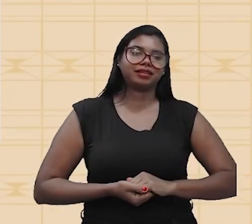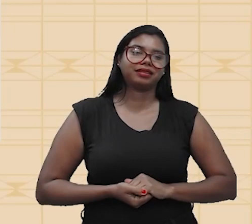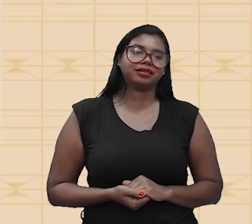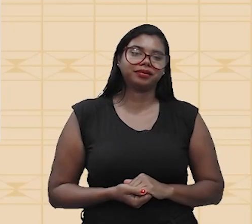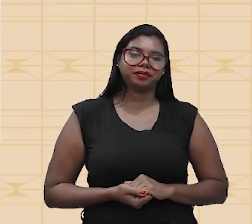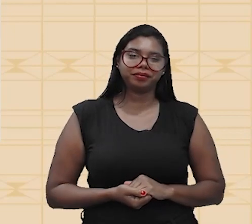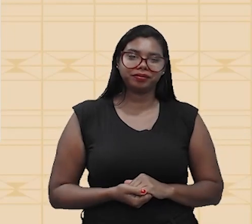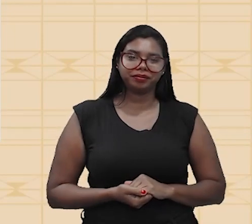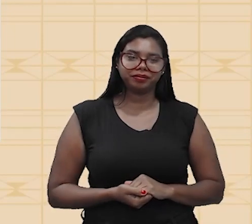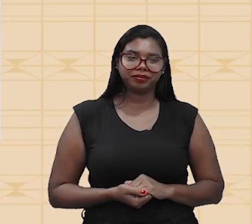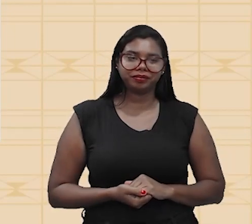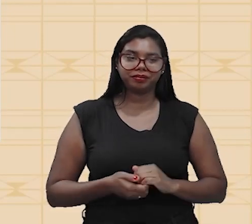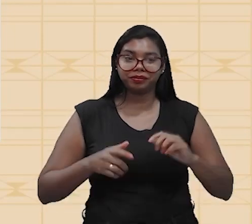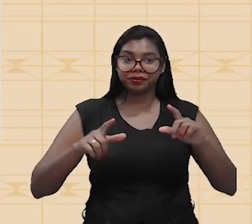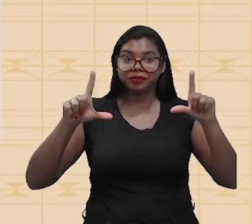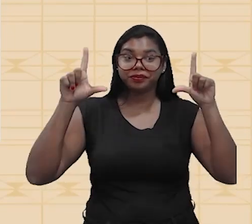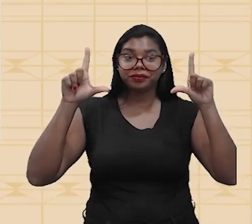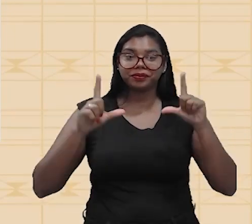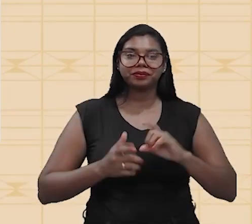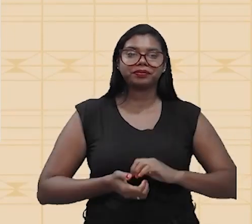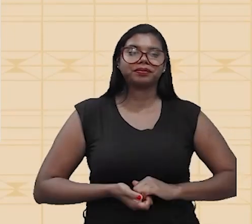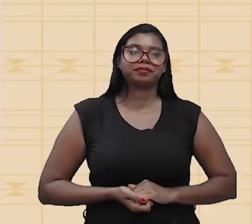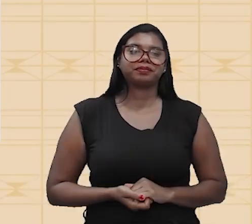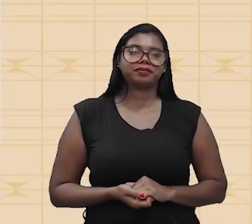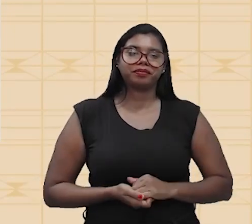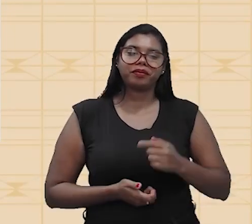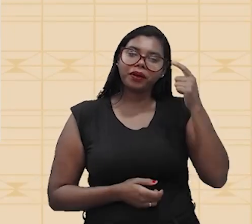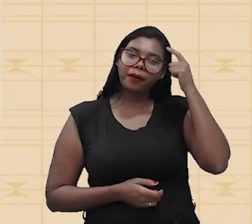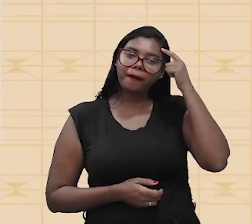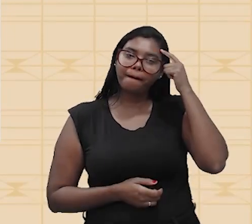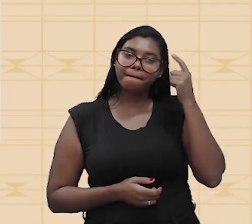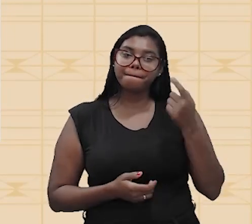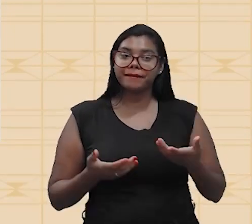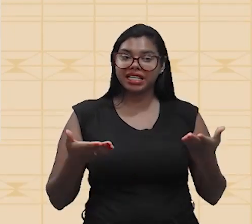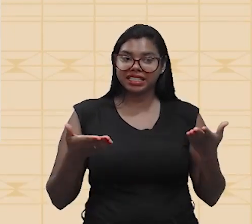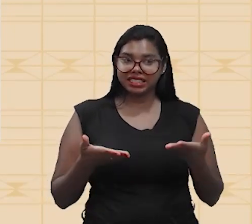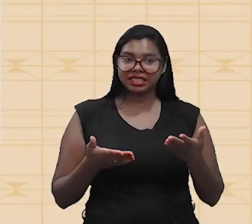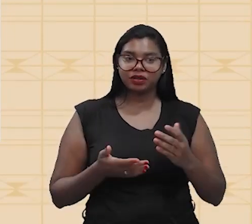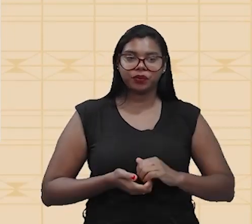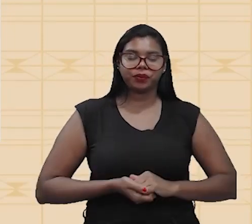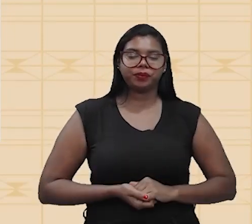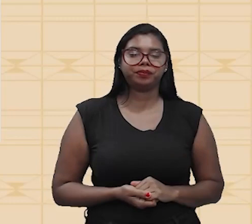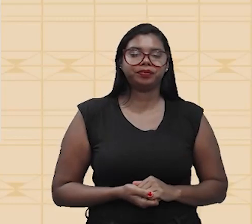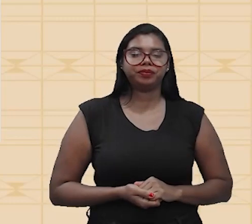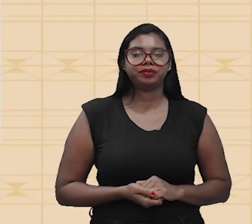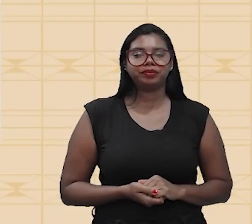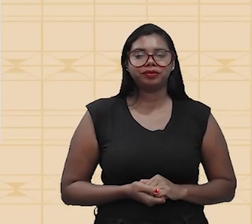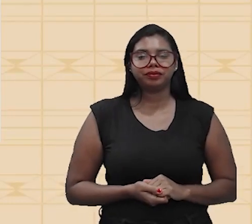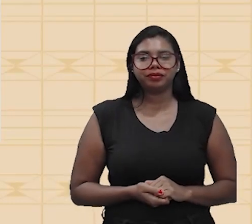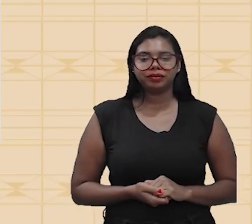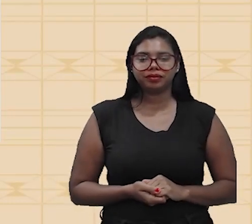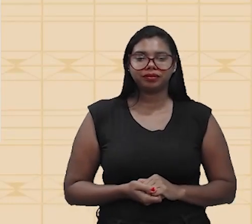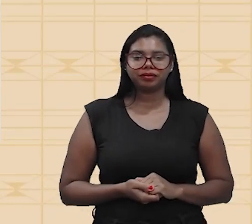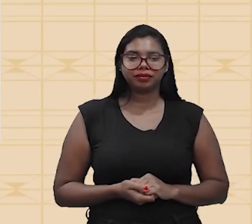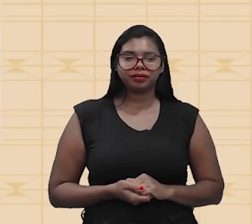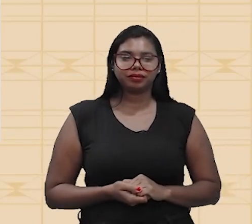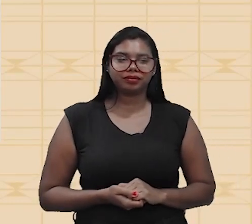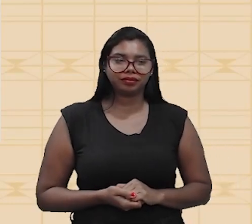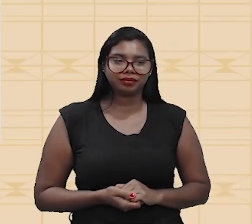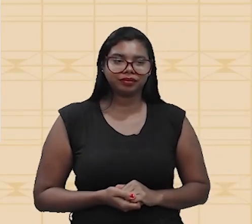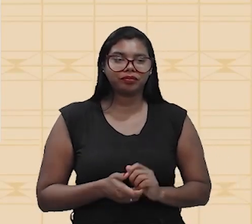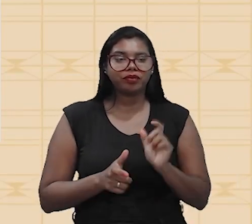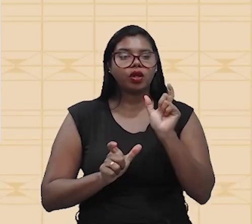na telinha. Meu povo, pensa comigo numa coisa. Pensa comigo numa coisa.